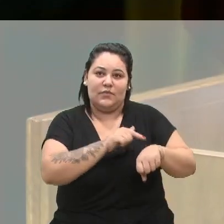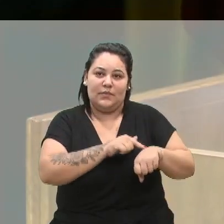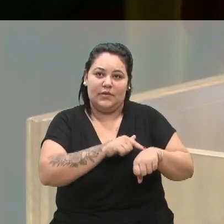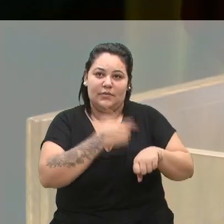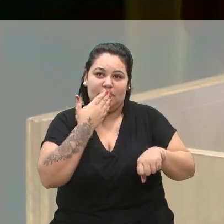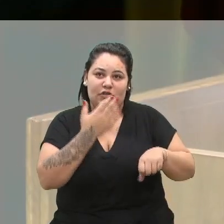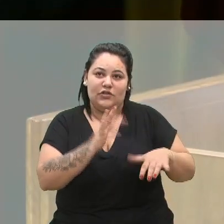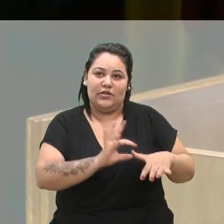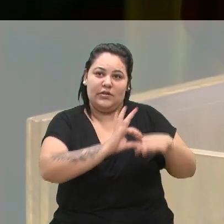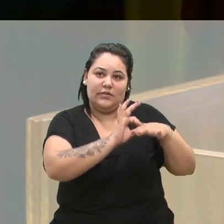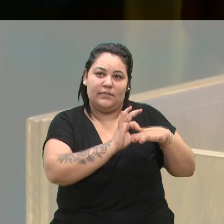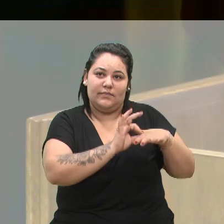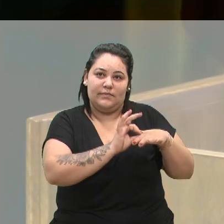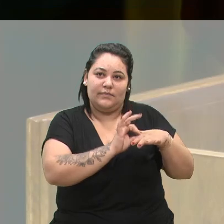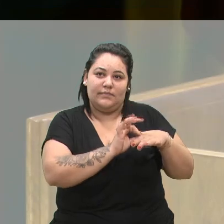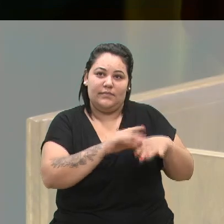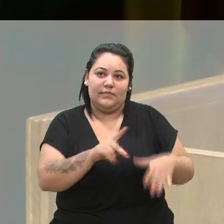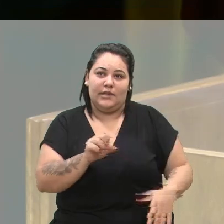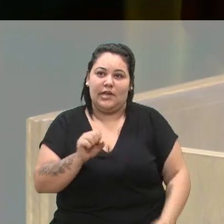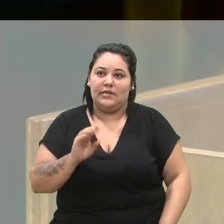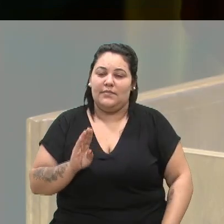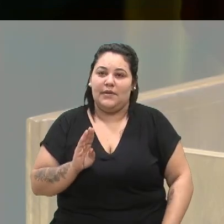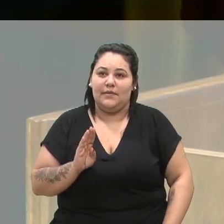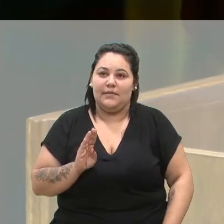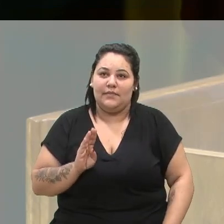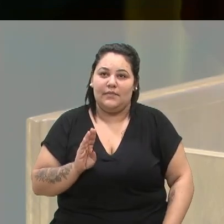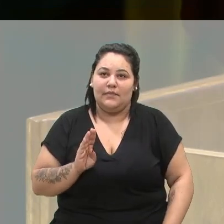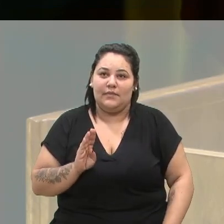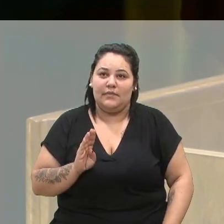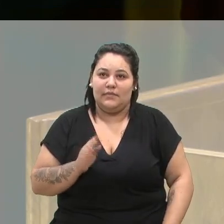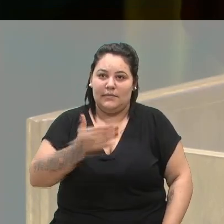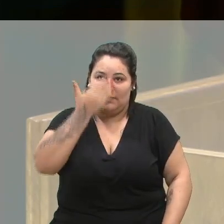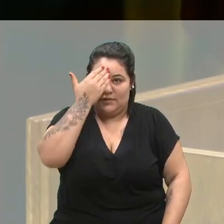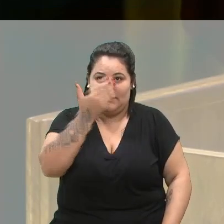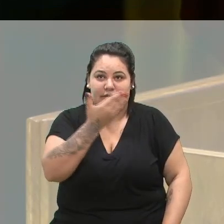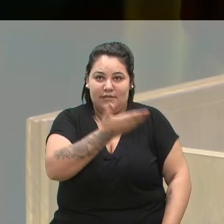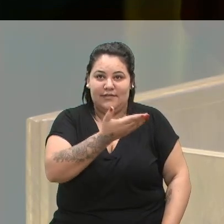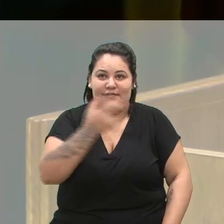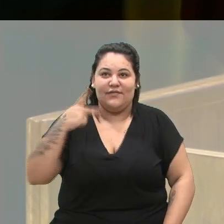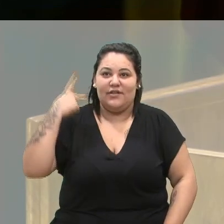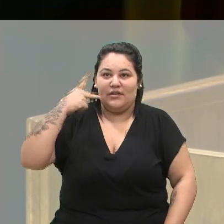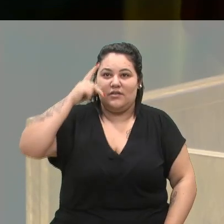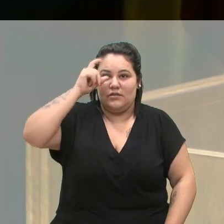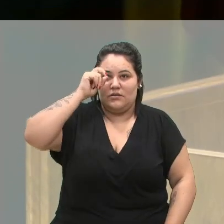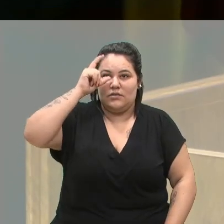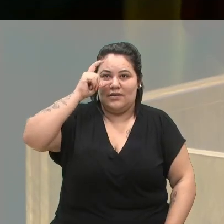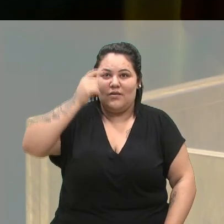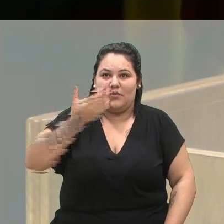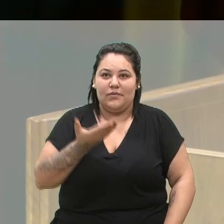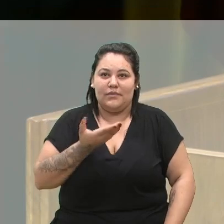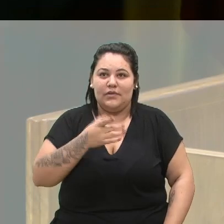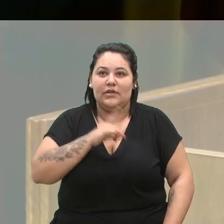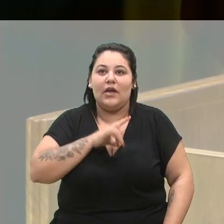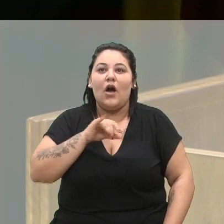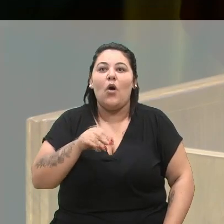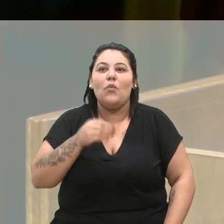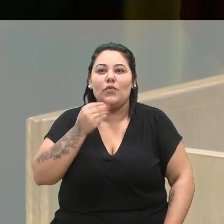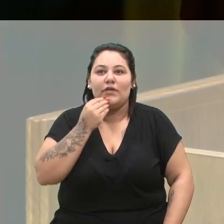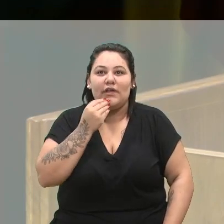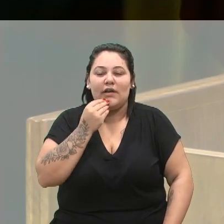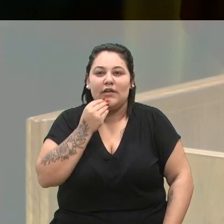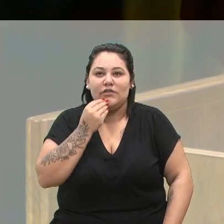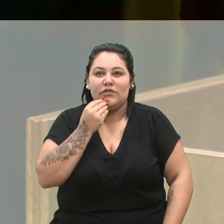líder do PSB. Agradeço, vereador Scalco, ter a possibilidade de ter lhe dado o